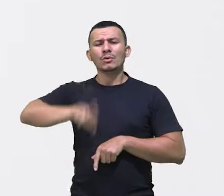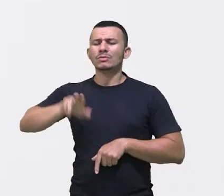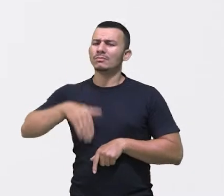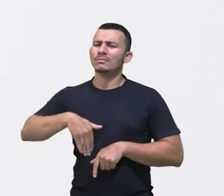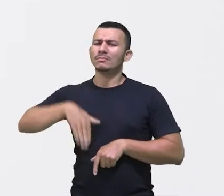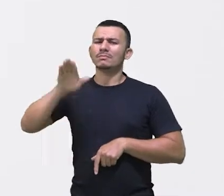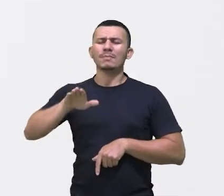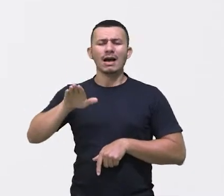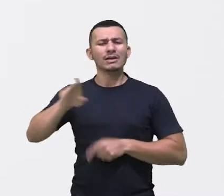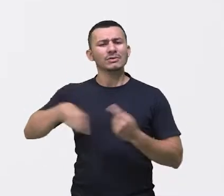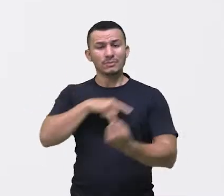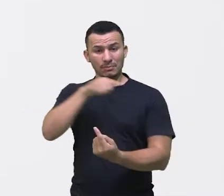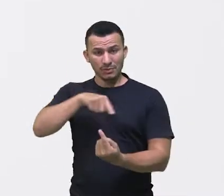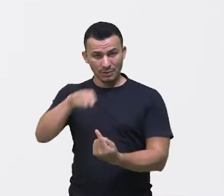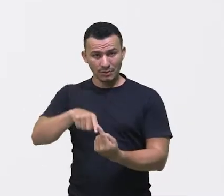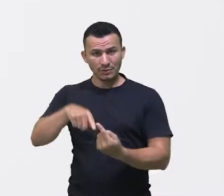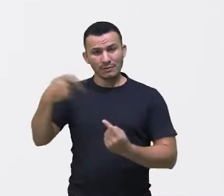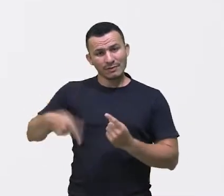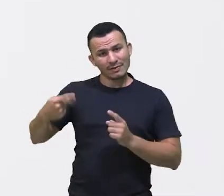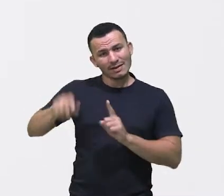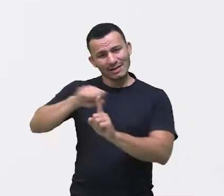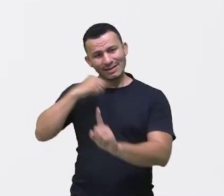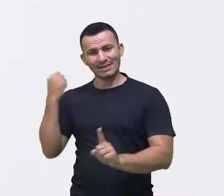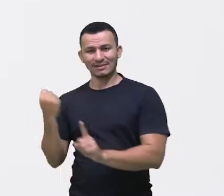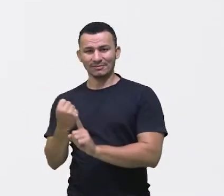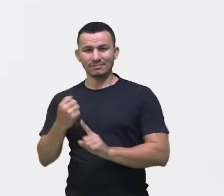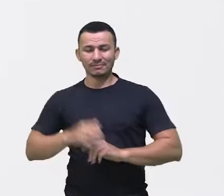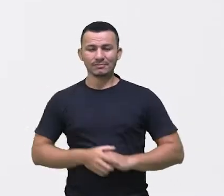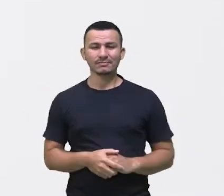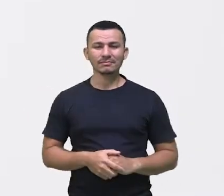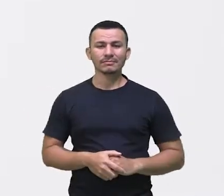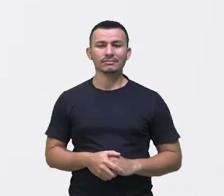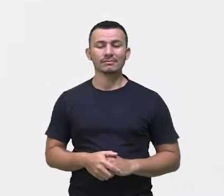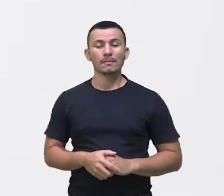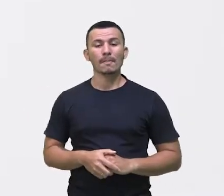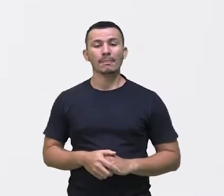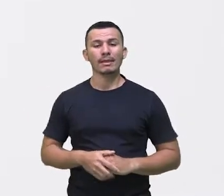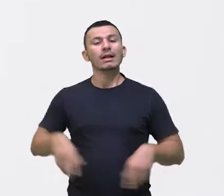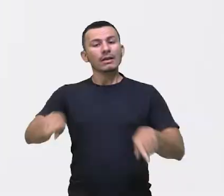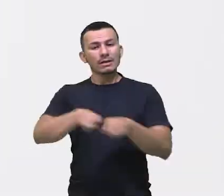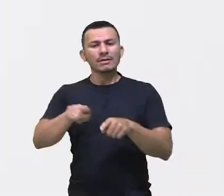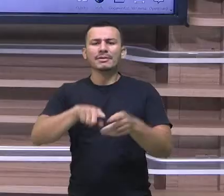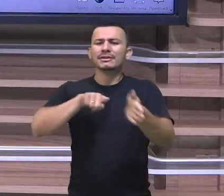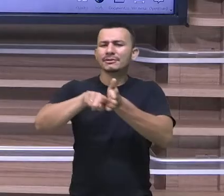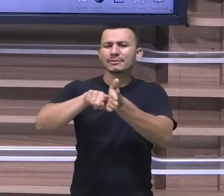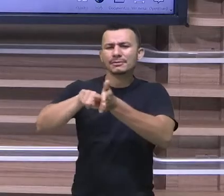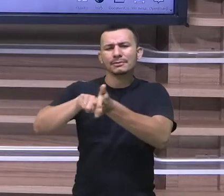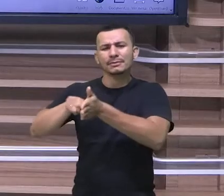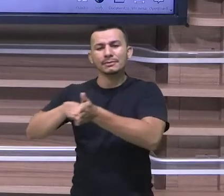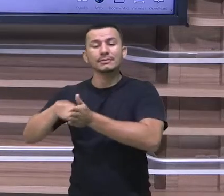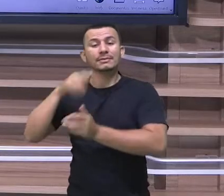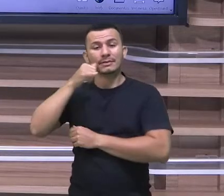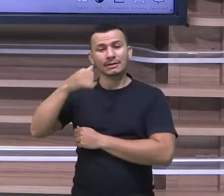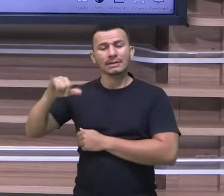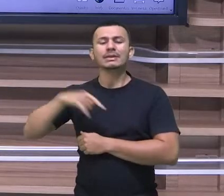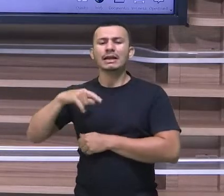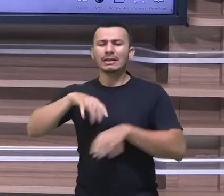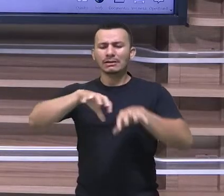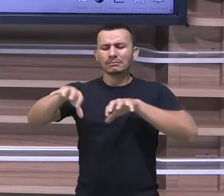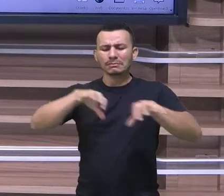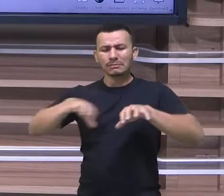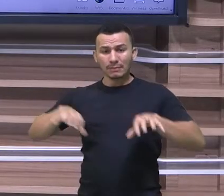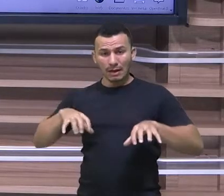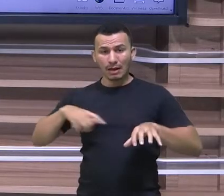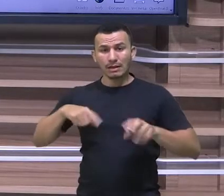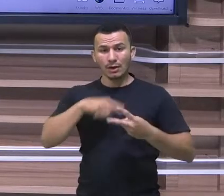mais diversos fins na nossa sociedade. E a gente já verificou também que as fontes de energia elas vão se dividir em